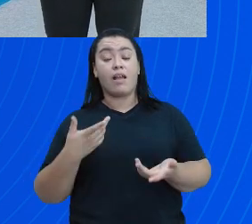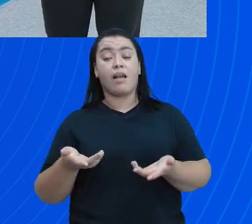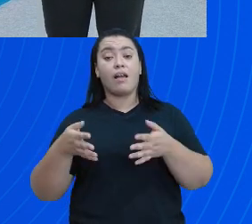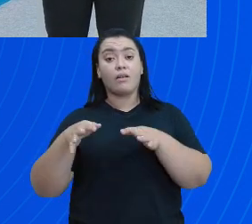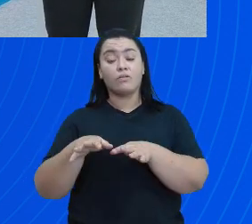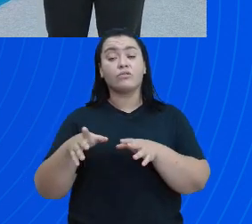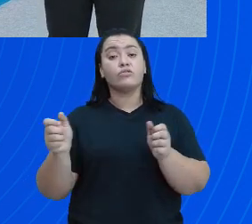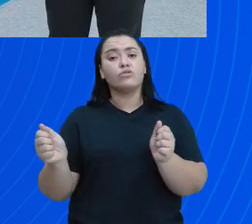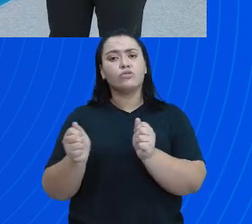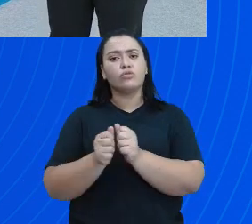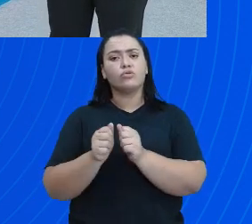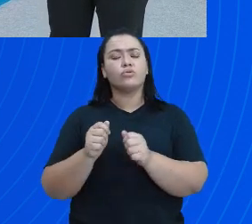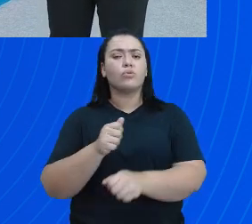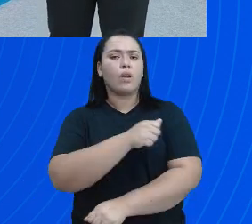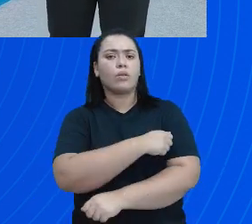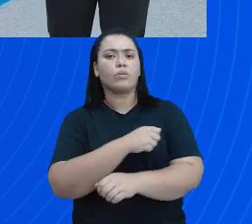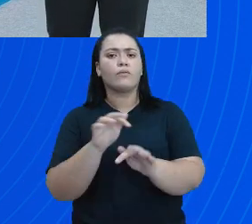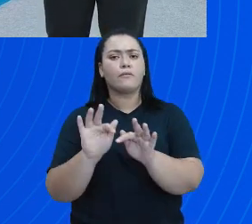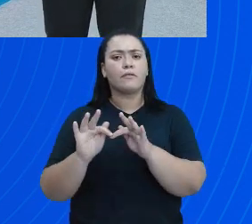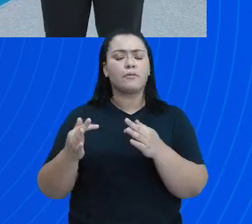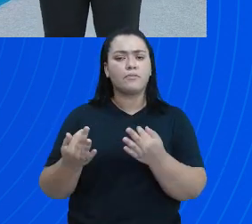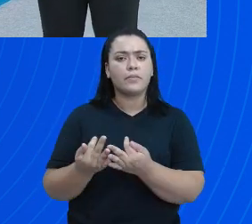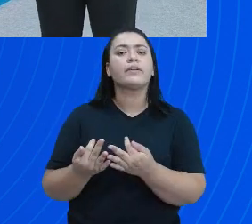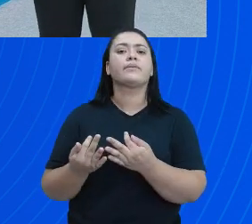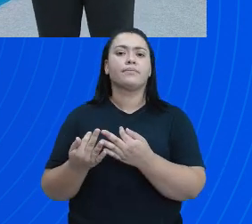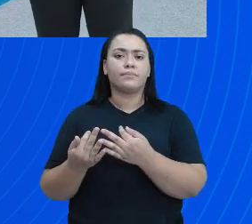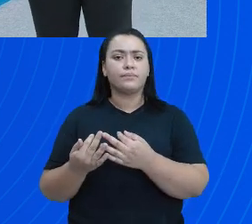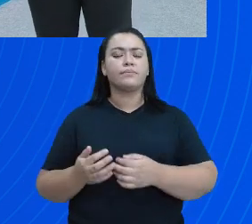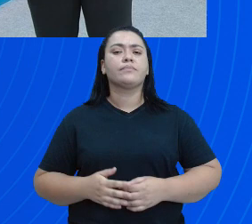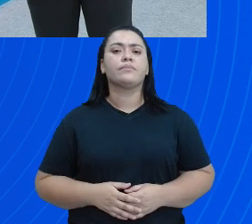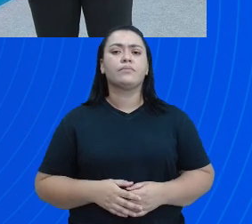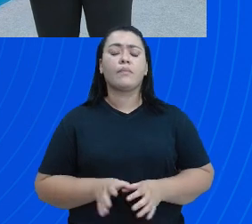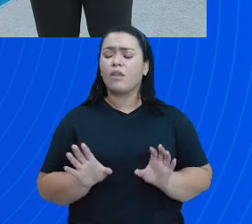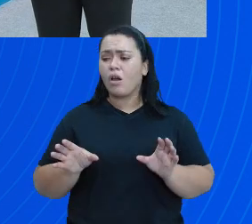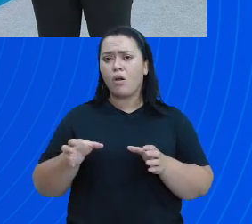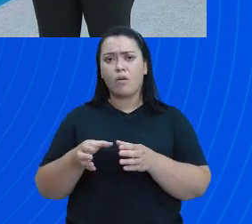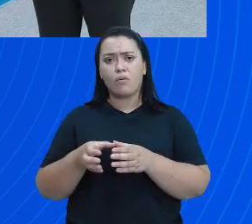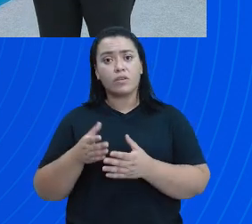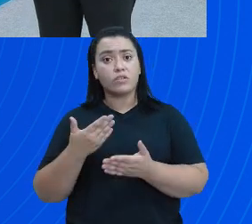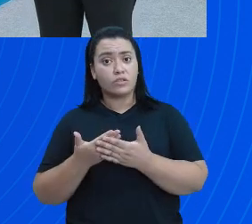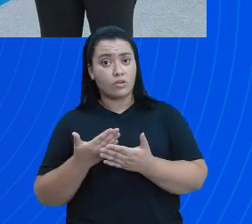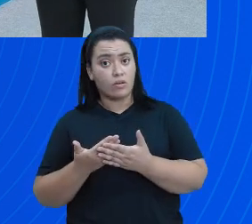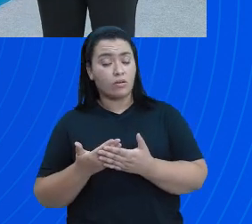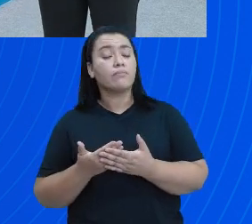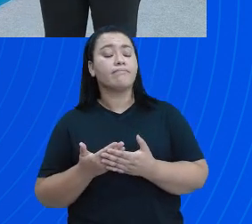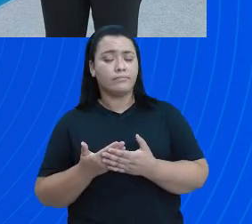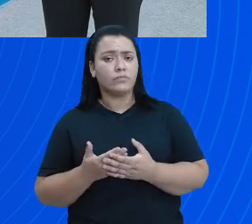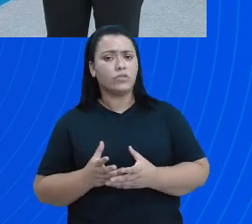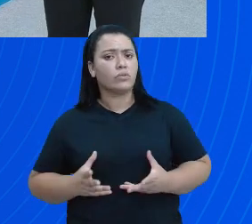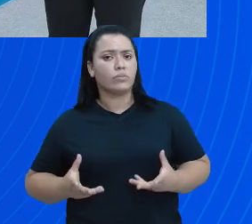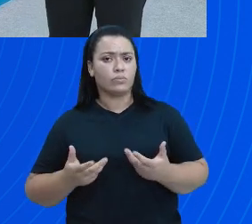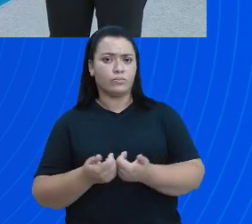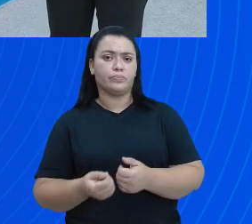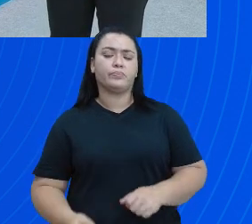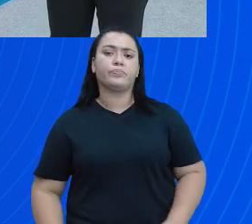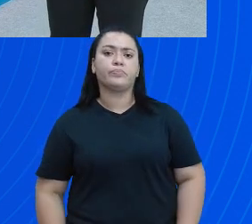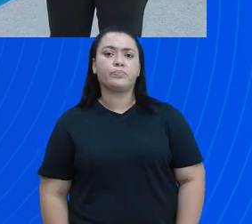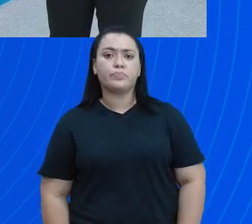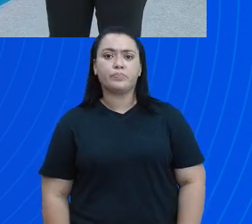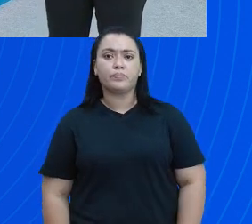com a família, com a comunidade escolar como um todo.